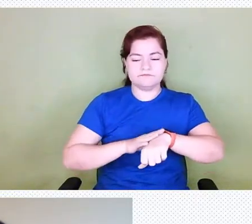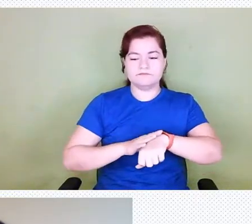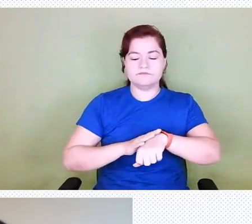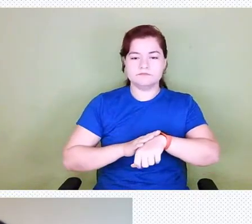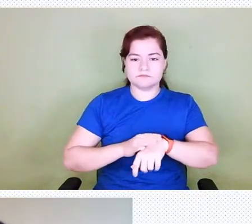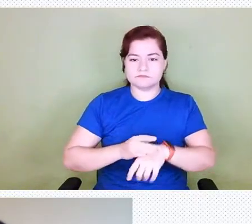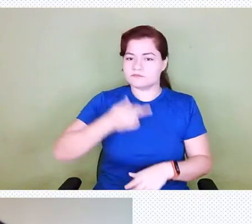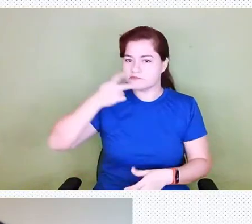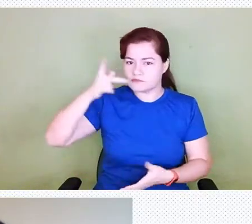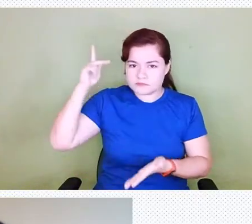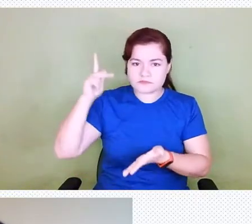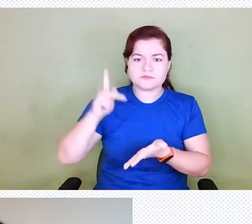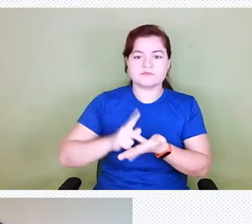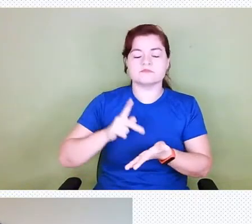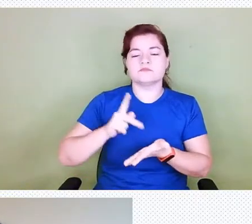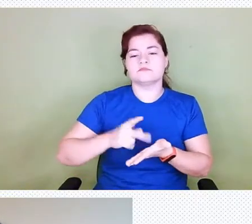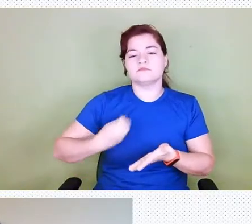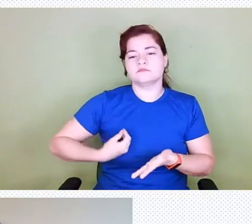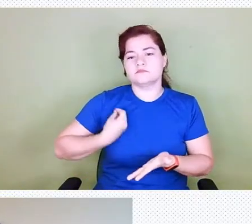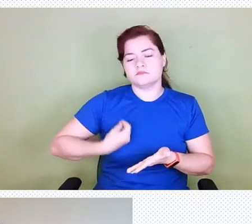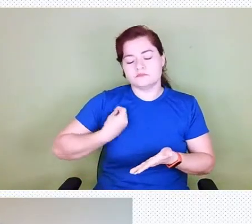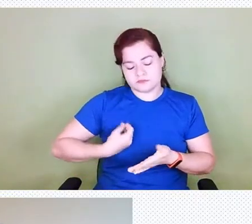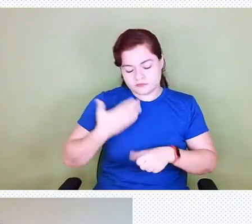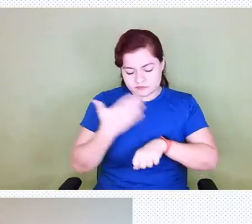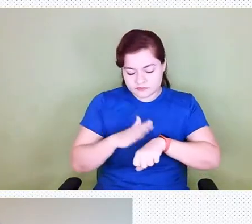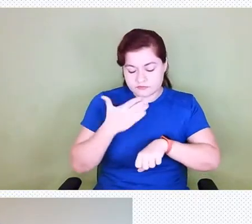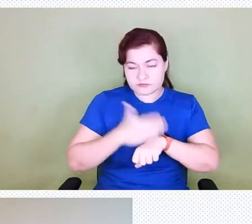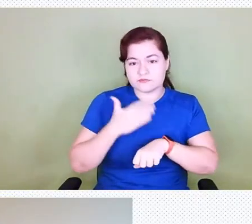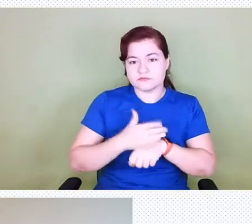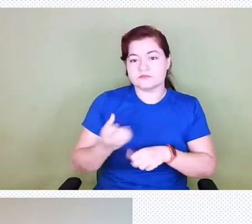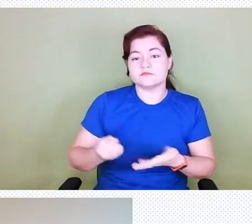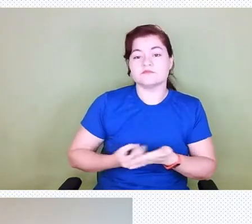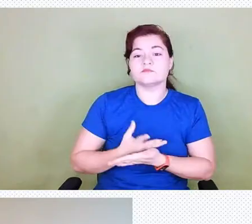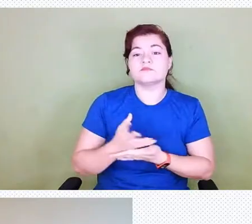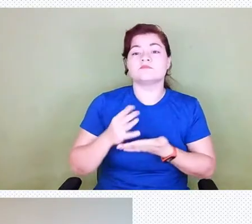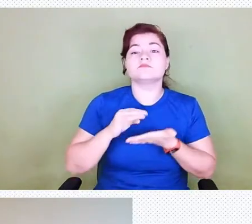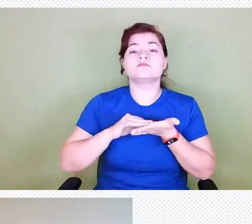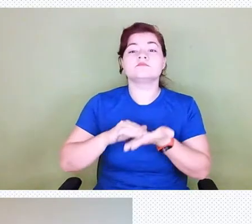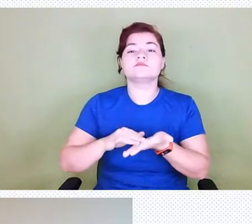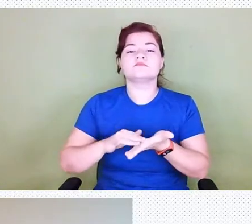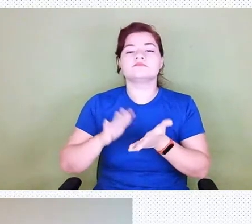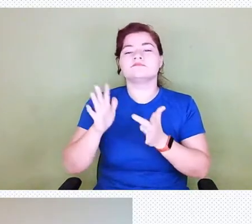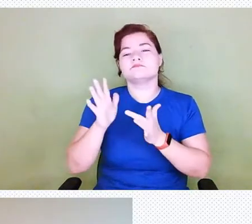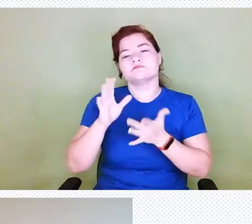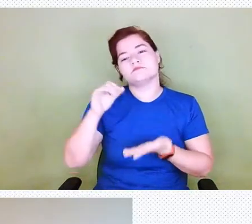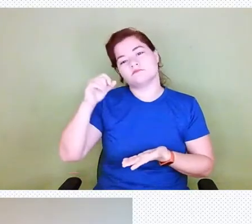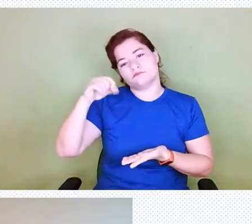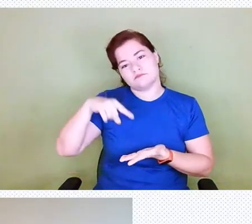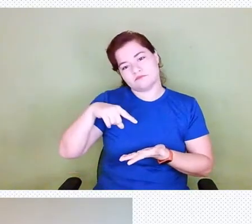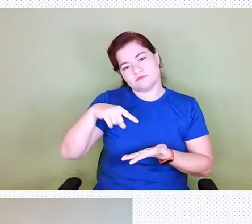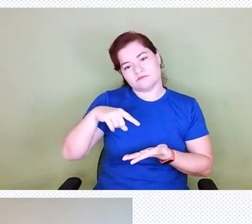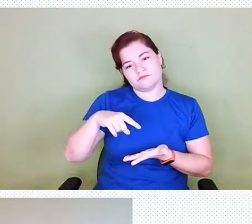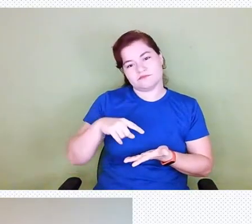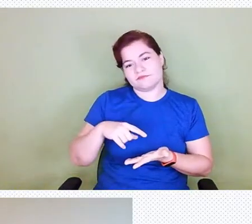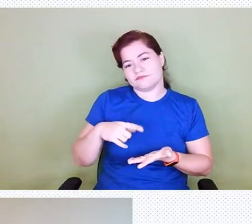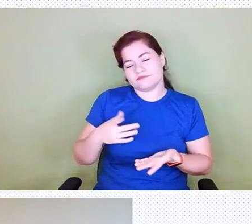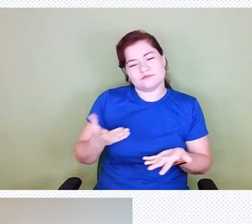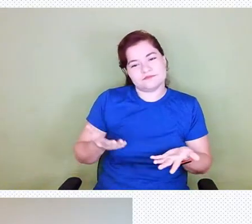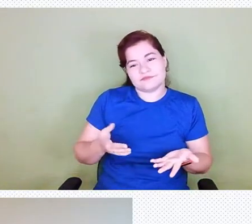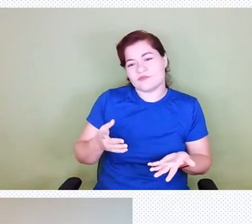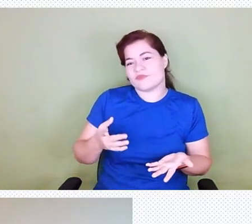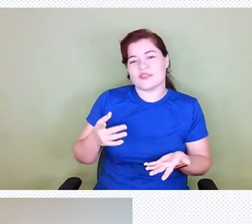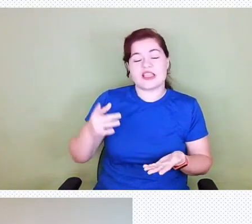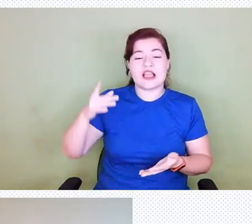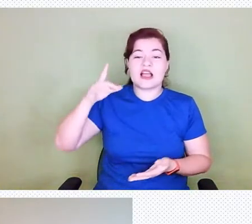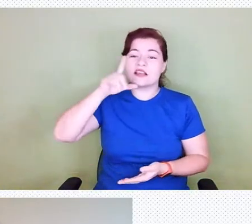aplicar verdadeiramente na prática aquela mensagem, as sementes são comidas pelas aves dos céus,